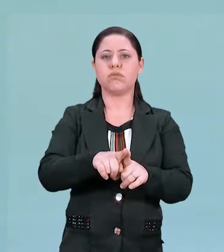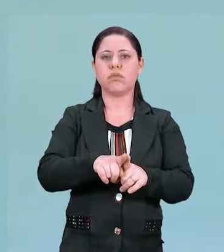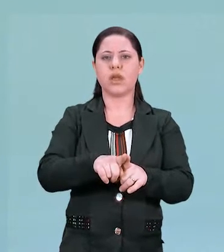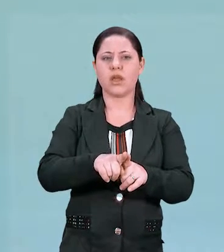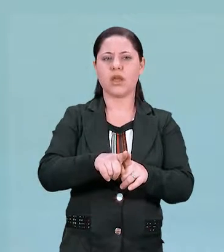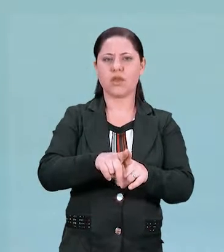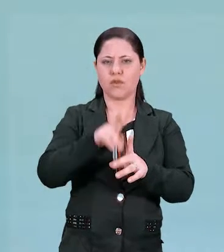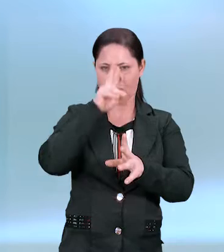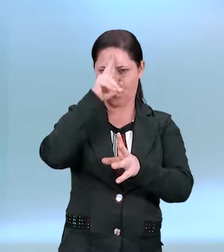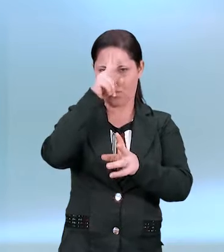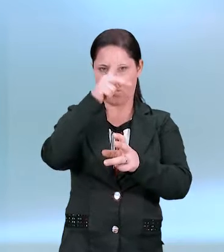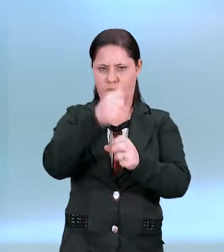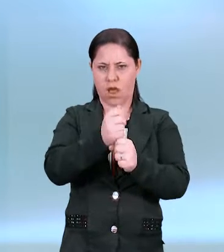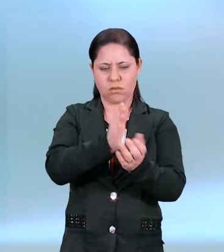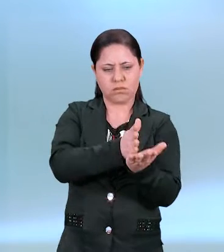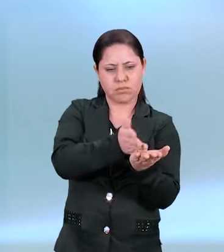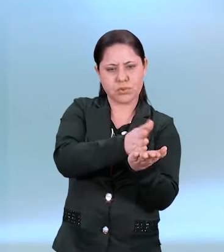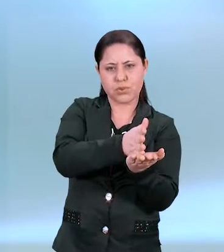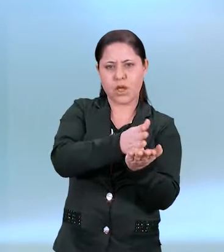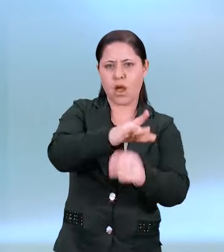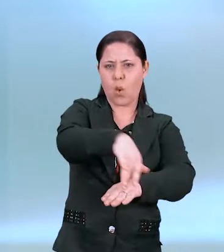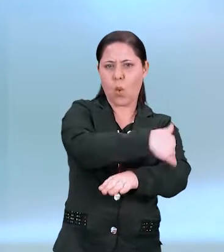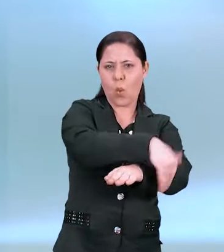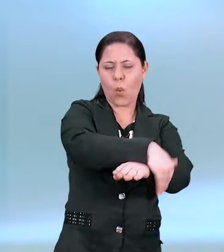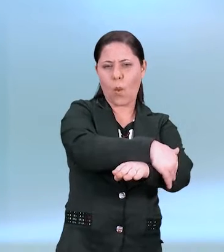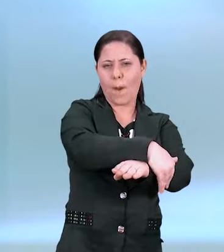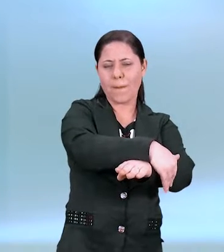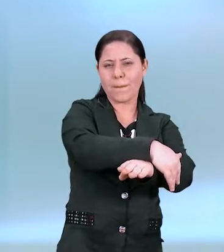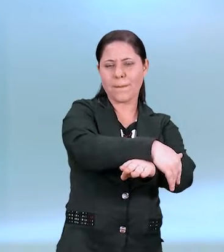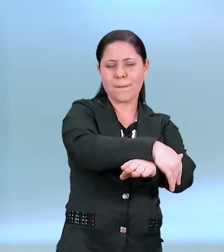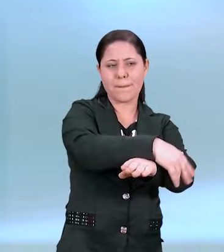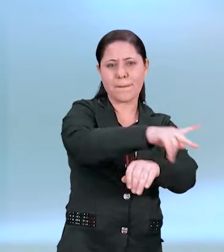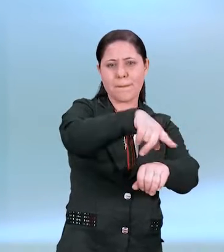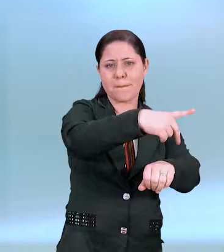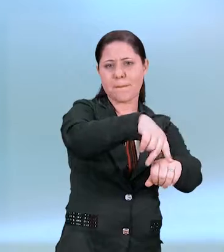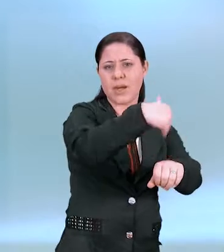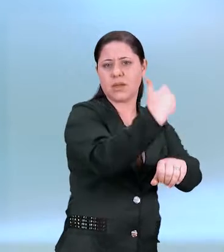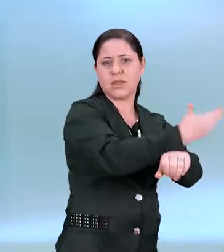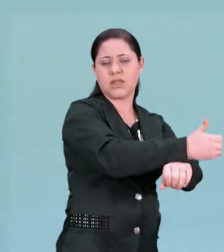fortemente na região de fronteira, contribui